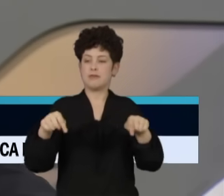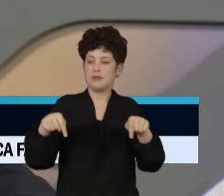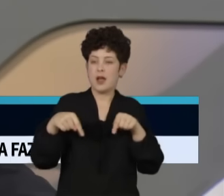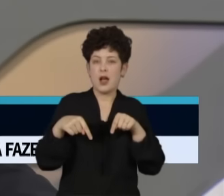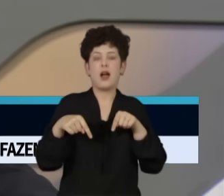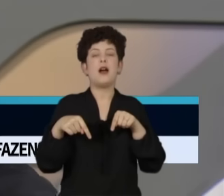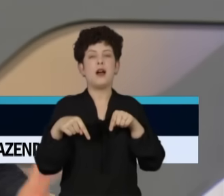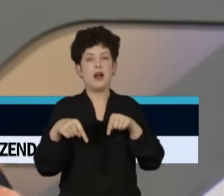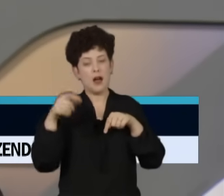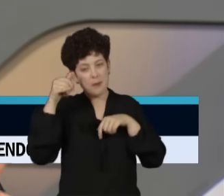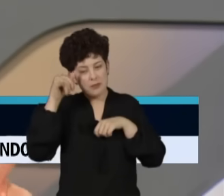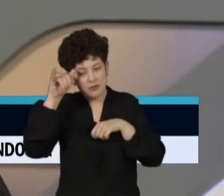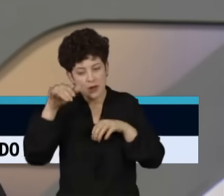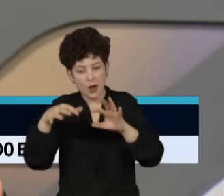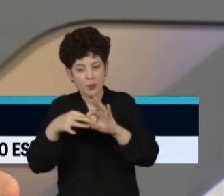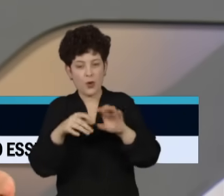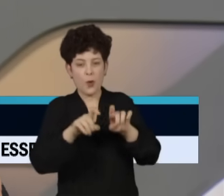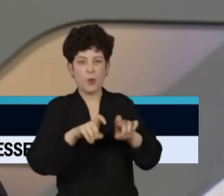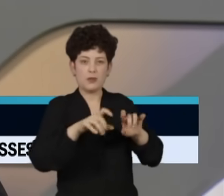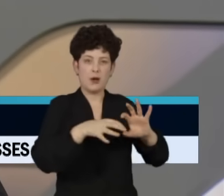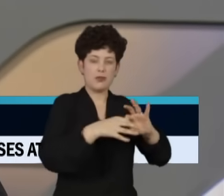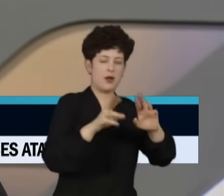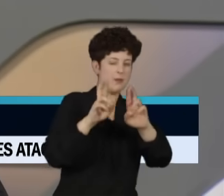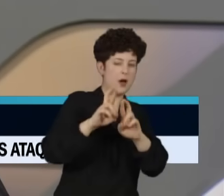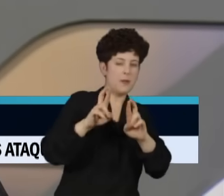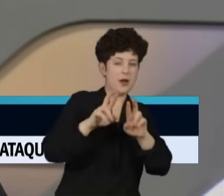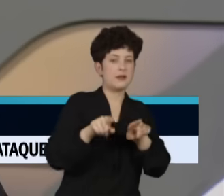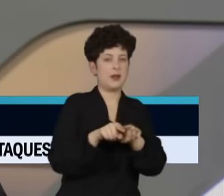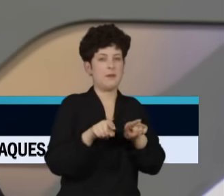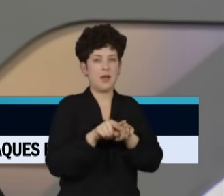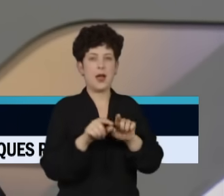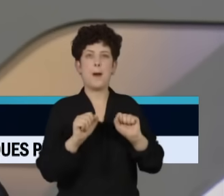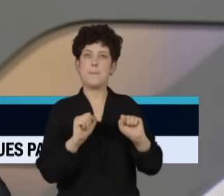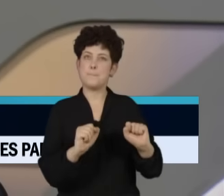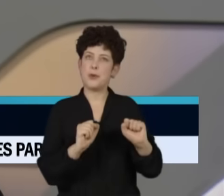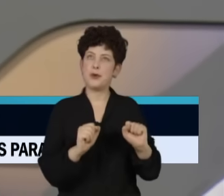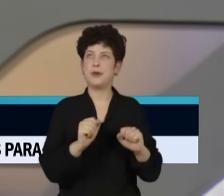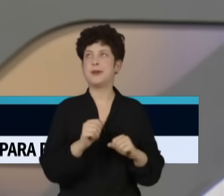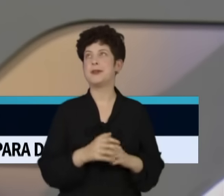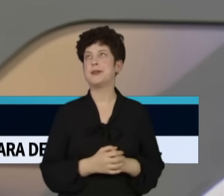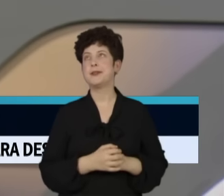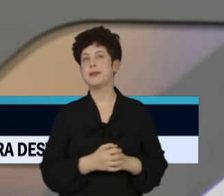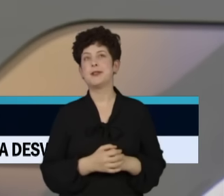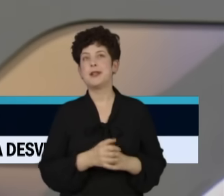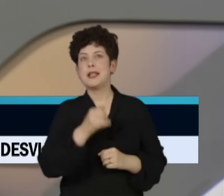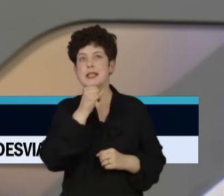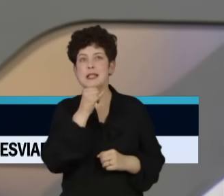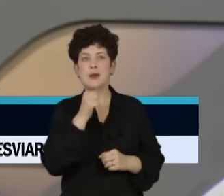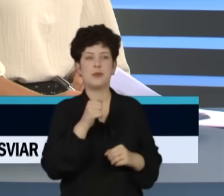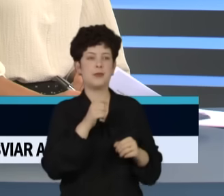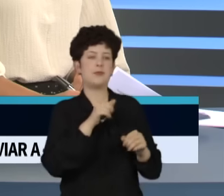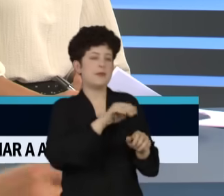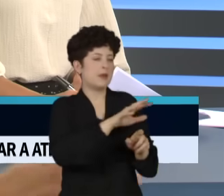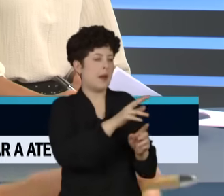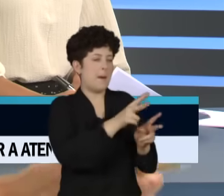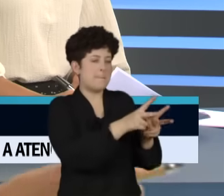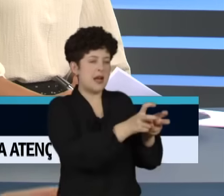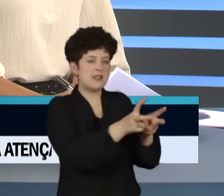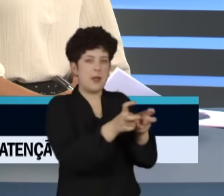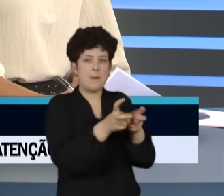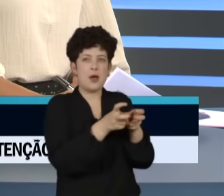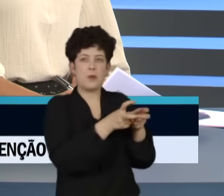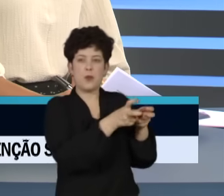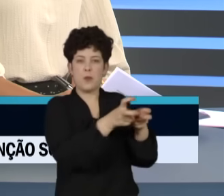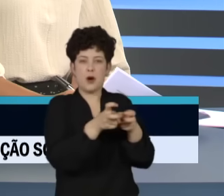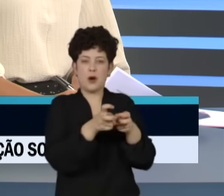computadores. Você vai eh poder eh conectar eh através de sensores qualquer